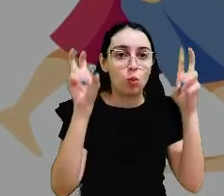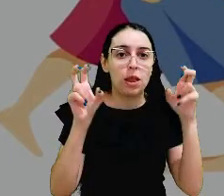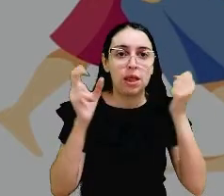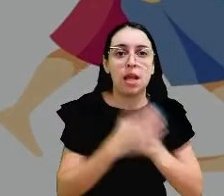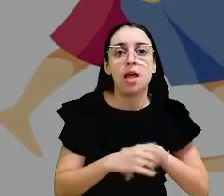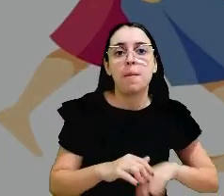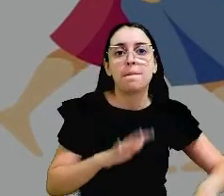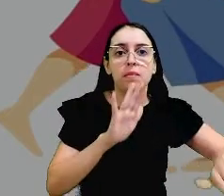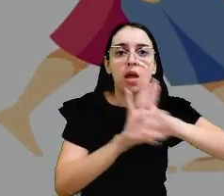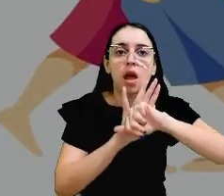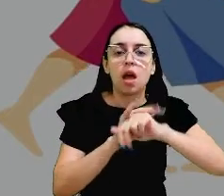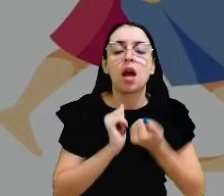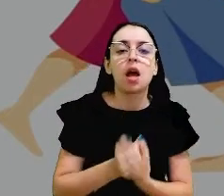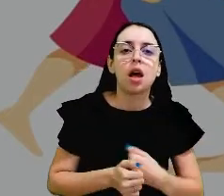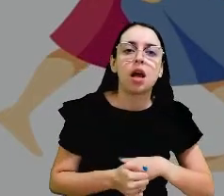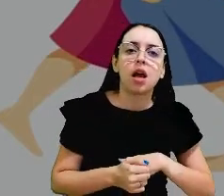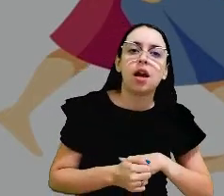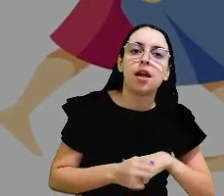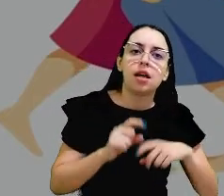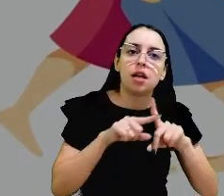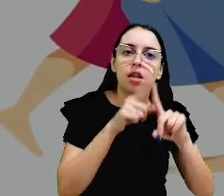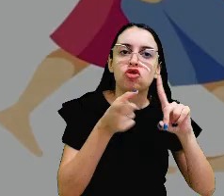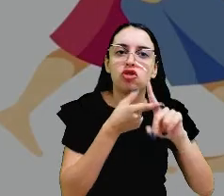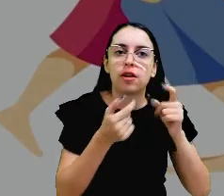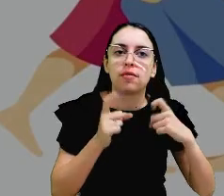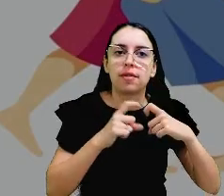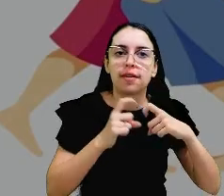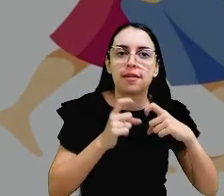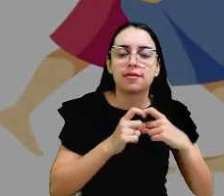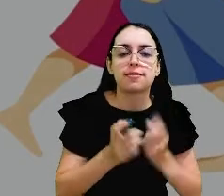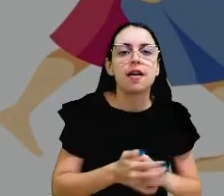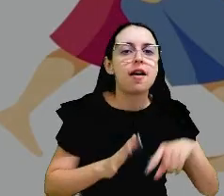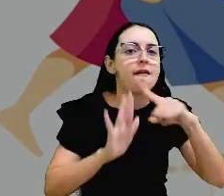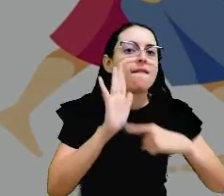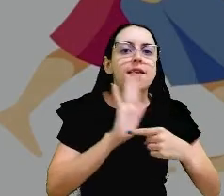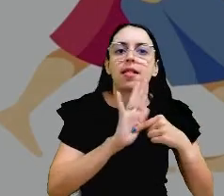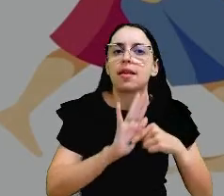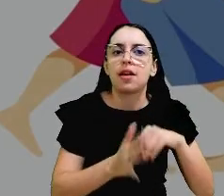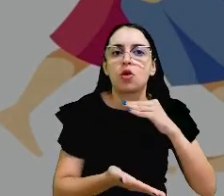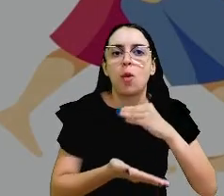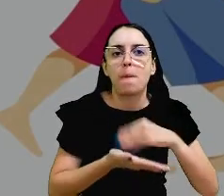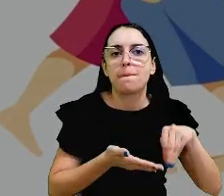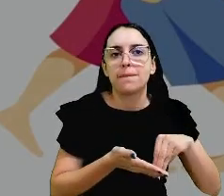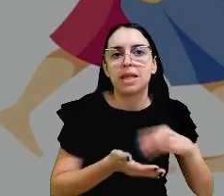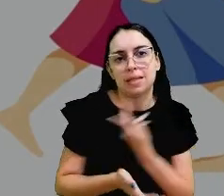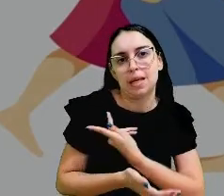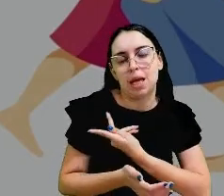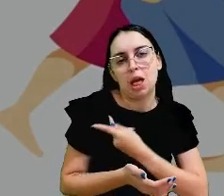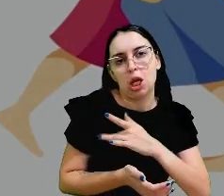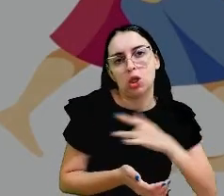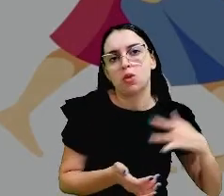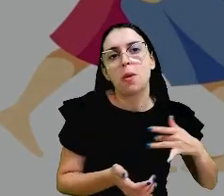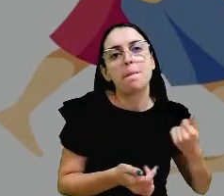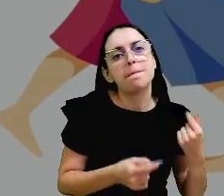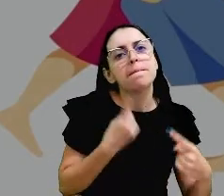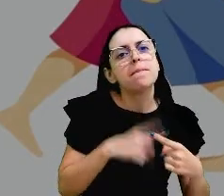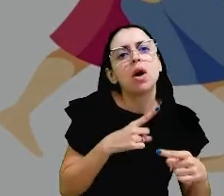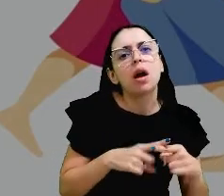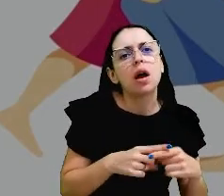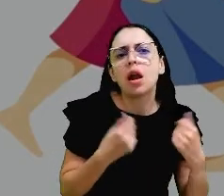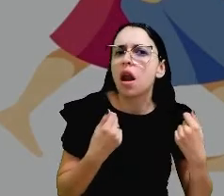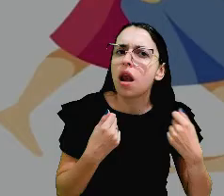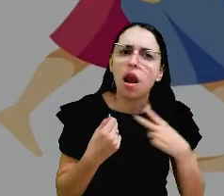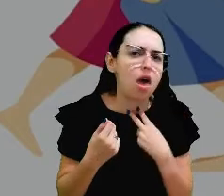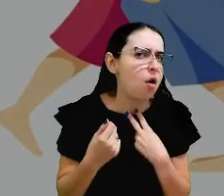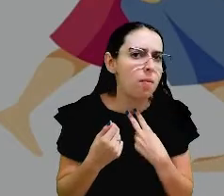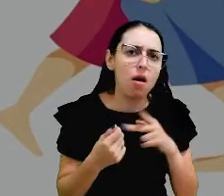violência obstétrica, ele foi vetado pelo Ministério da Saúde. Por que não podemos utilizar a